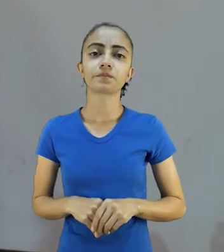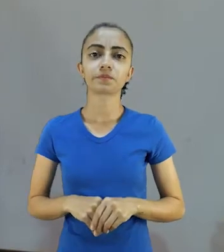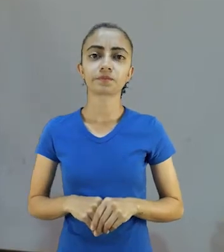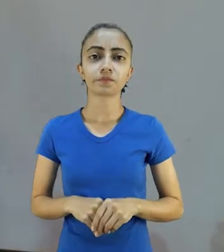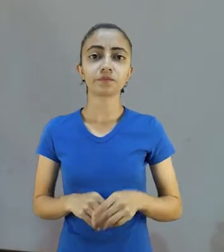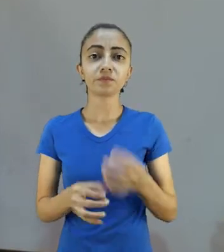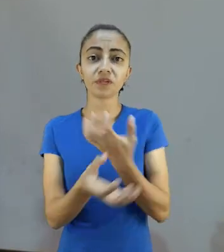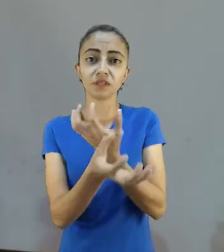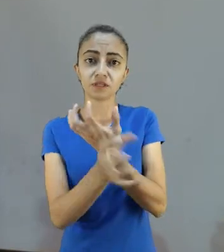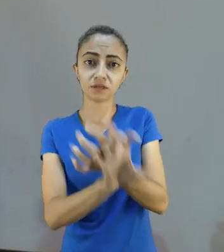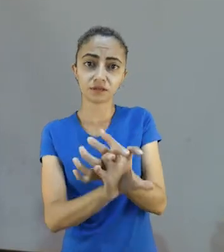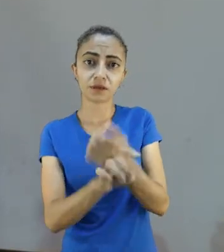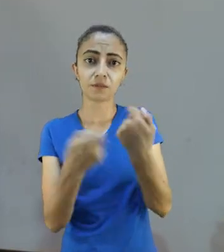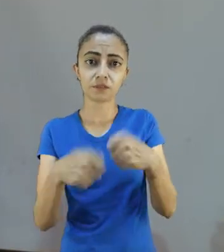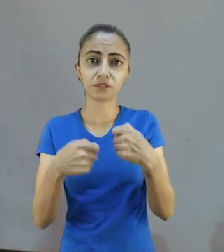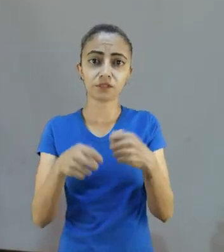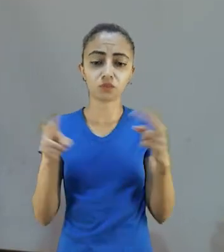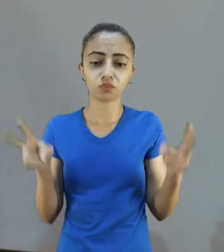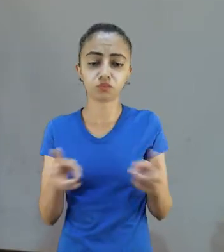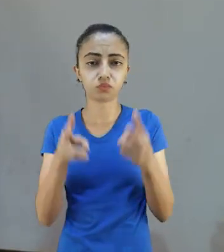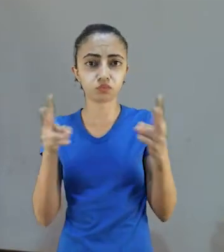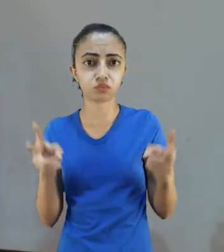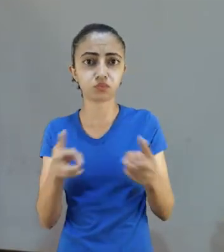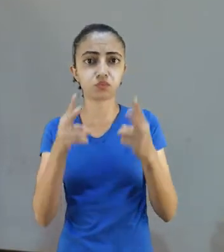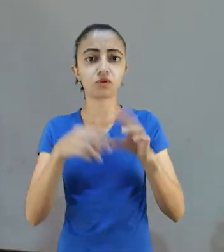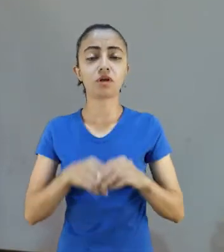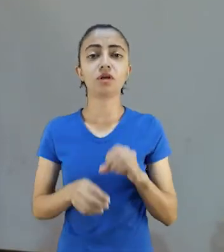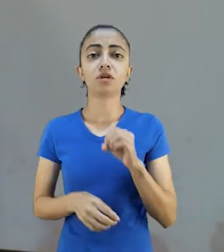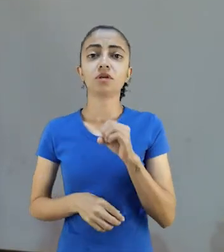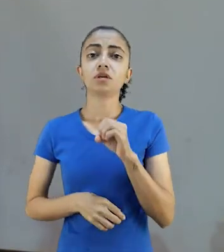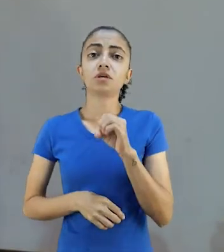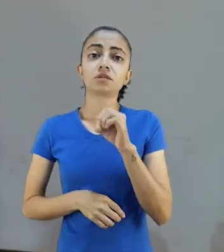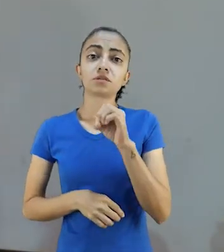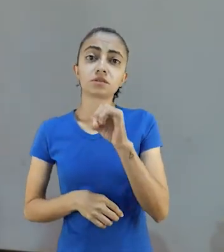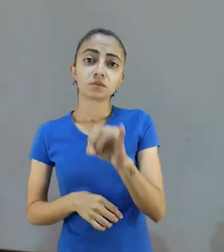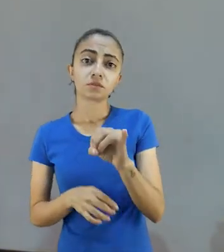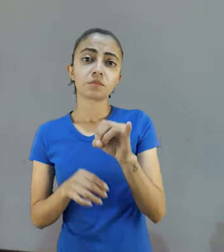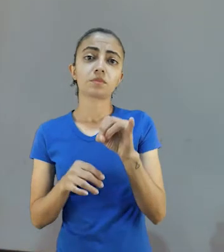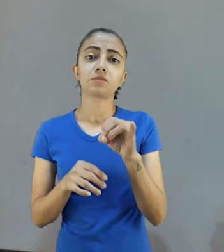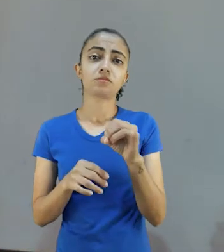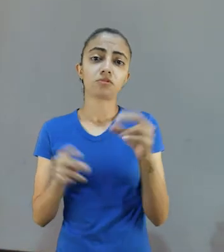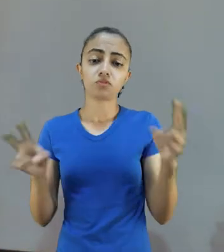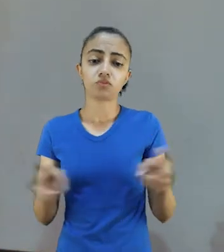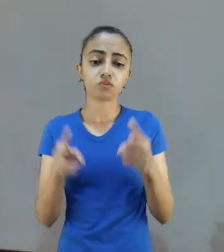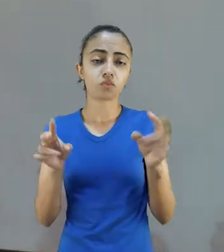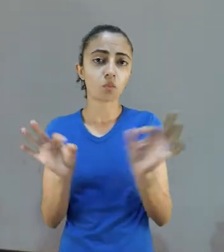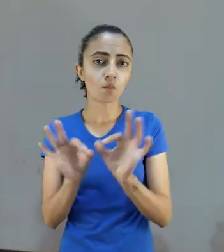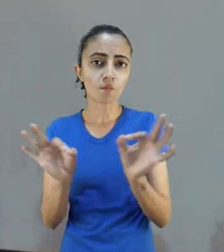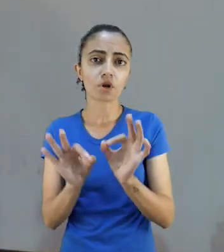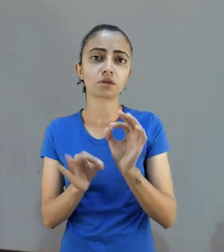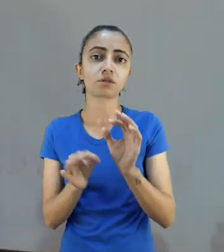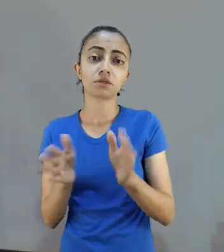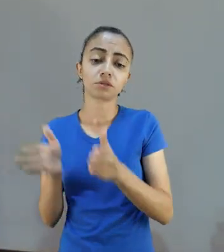for, a gente só lava ela, deixa secar e depois usa o cloro para clarear.